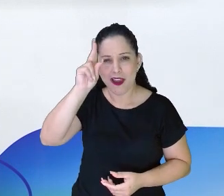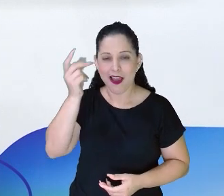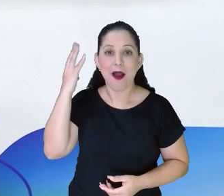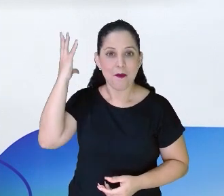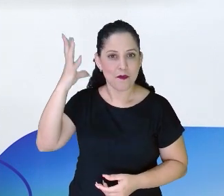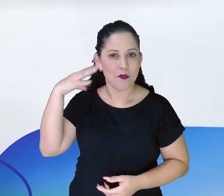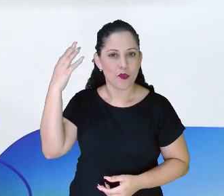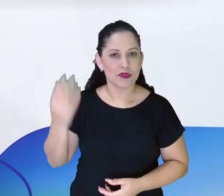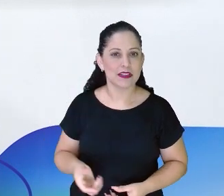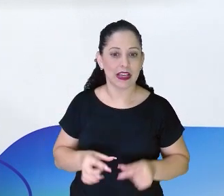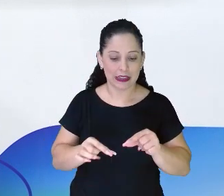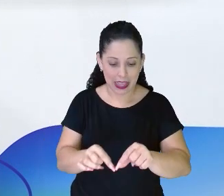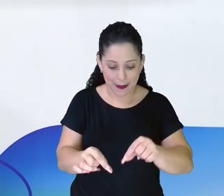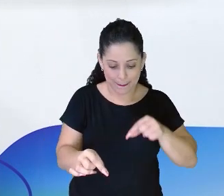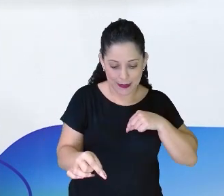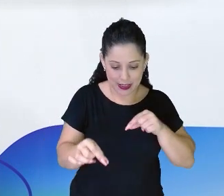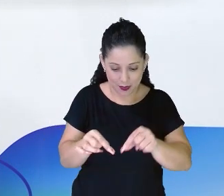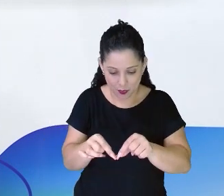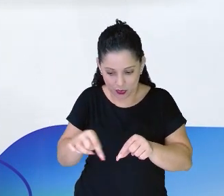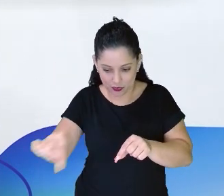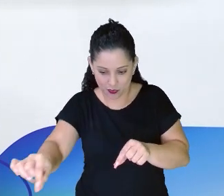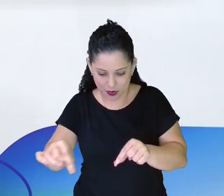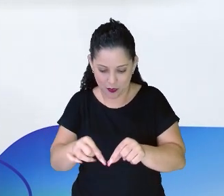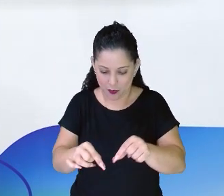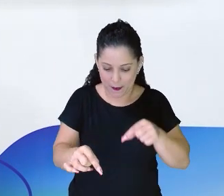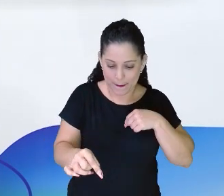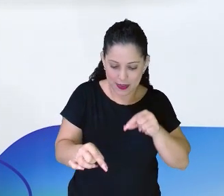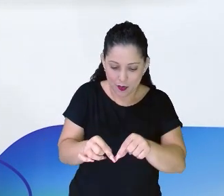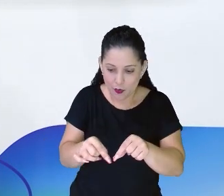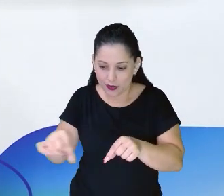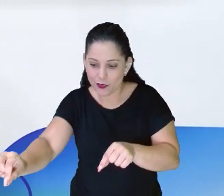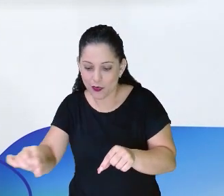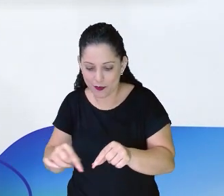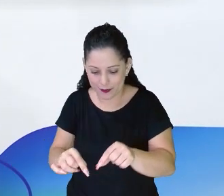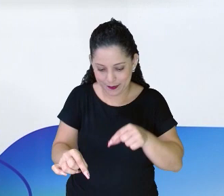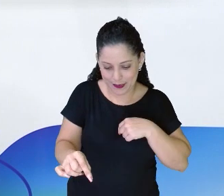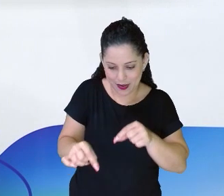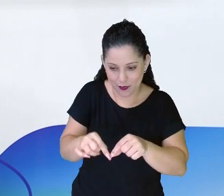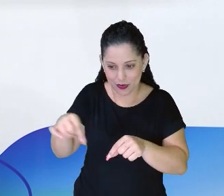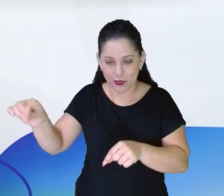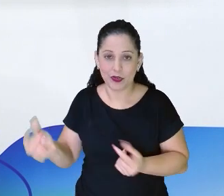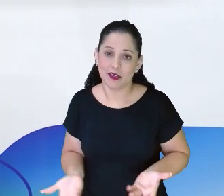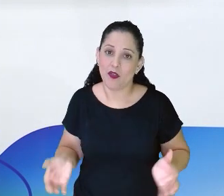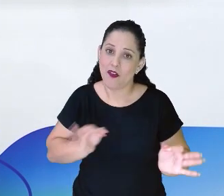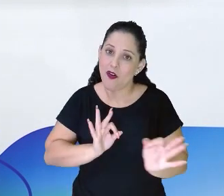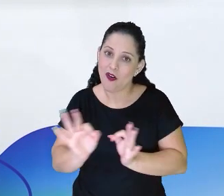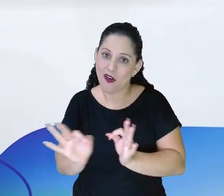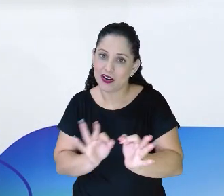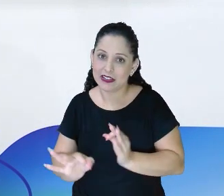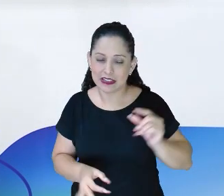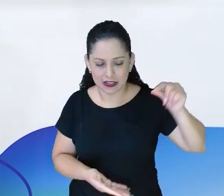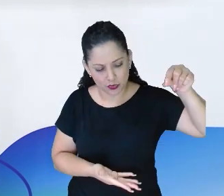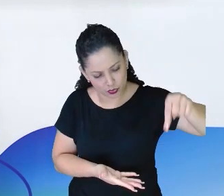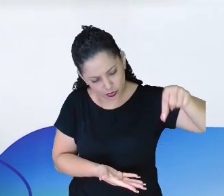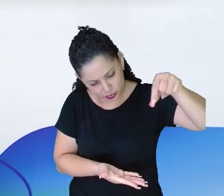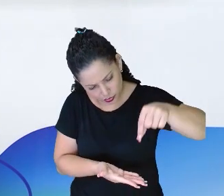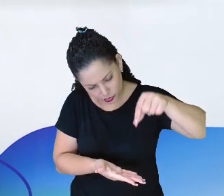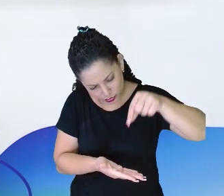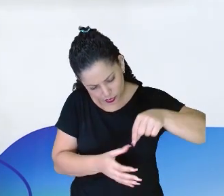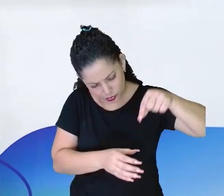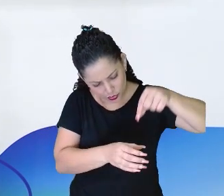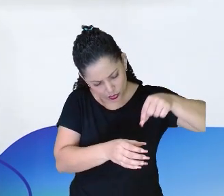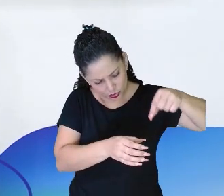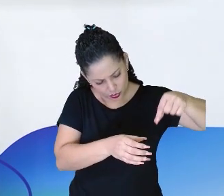tu, outra para tu, outra para mim. A gente vai colocando as sementes até se esgotarem. Eu